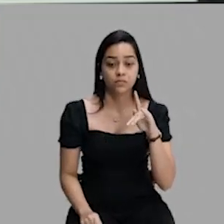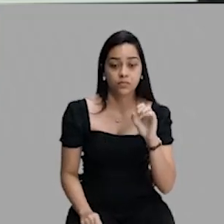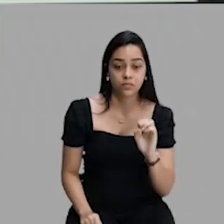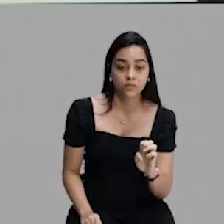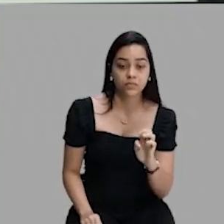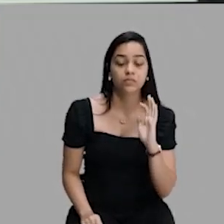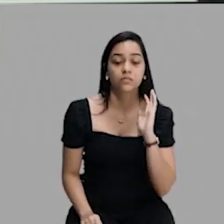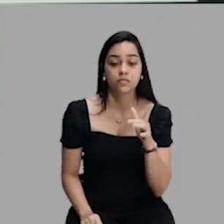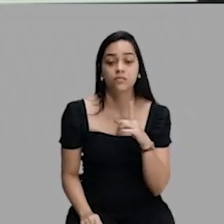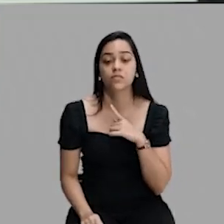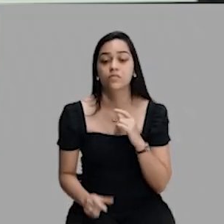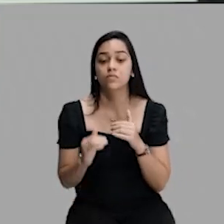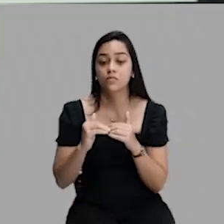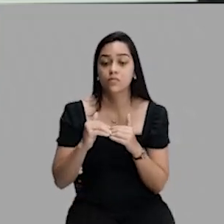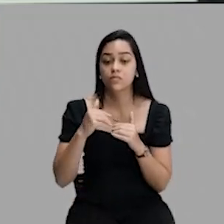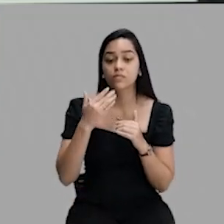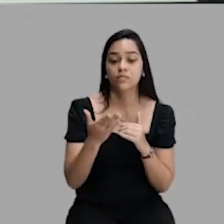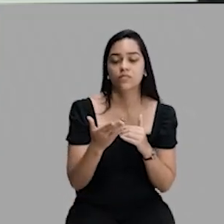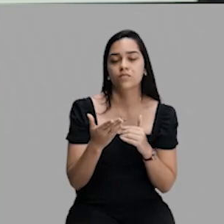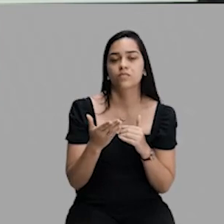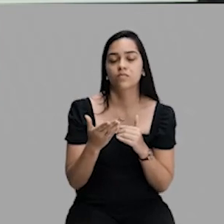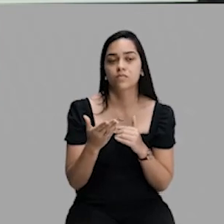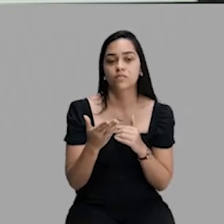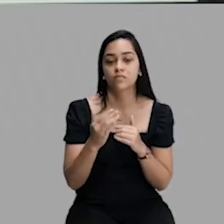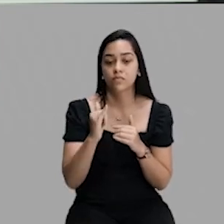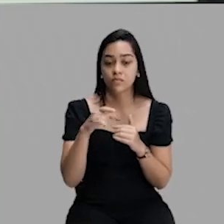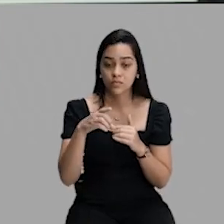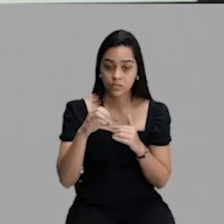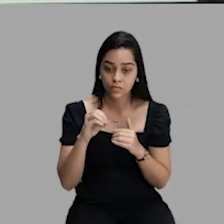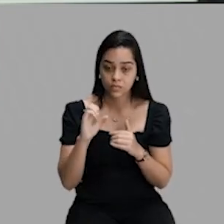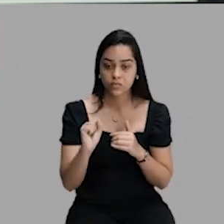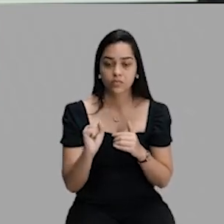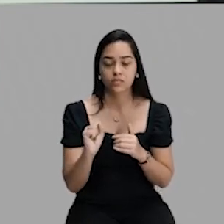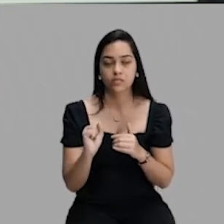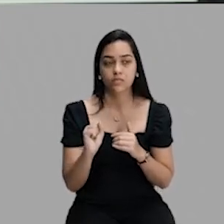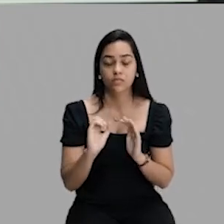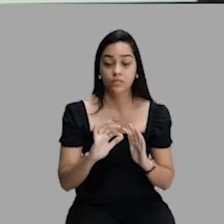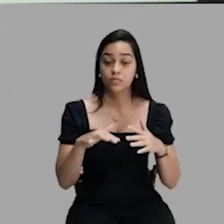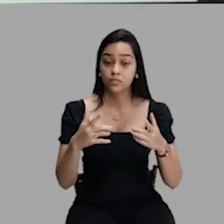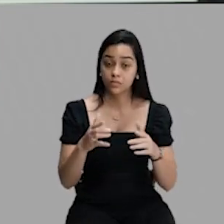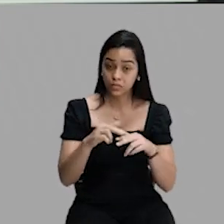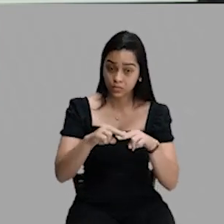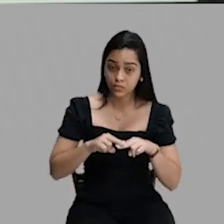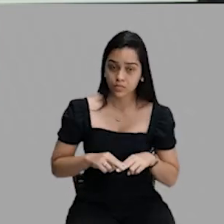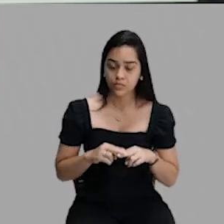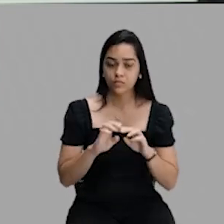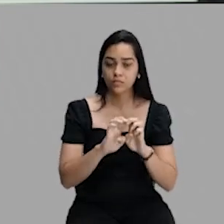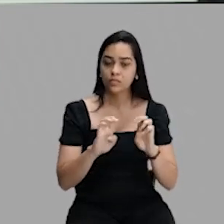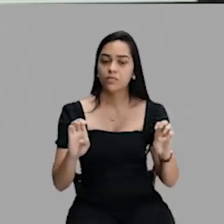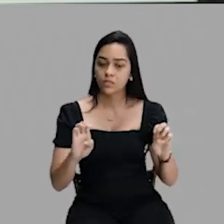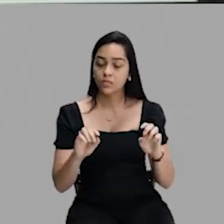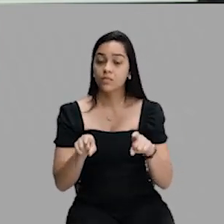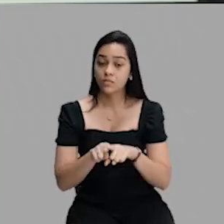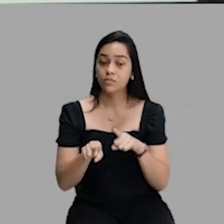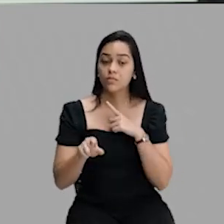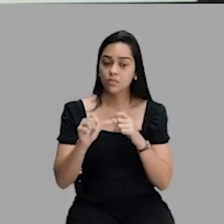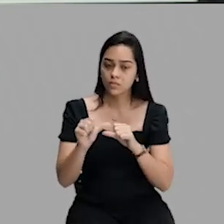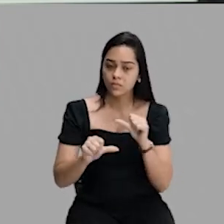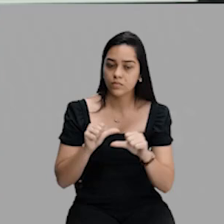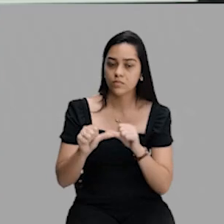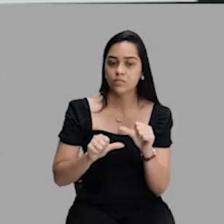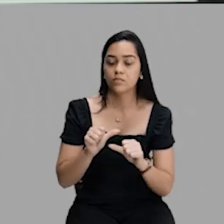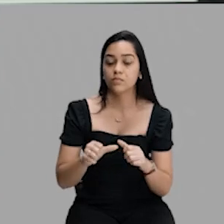elipse ele está fora desse centro dos eixos. Tá? Então, nesse caso, a equação também vai ter uma